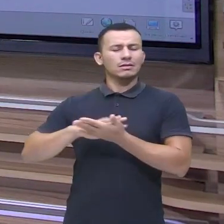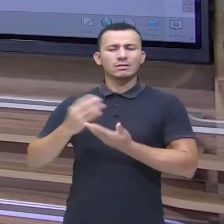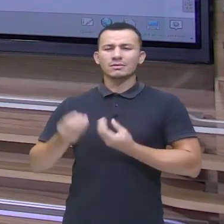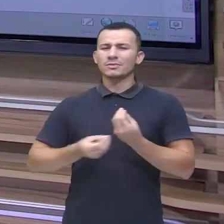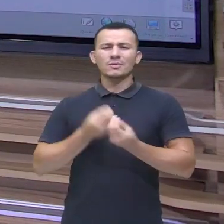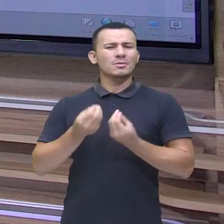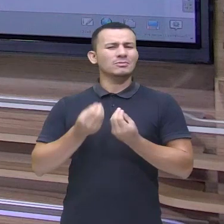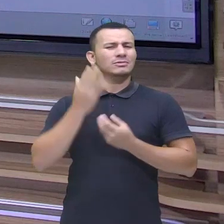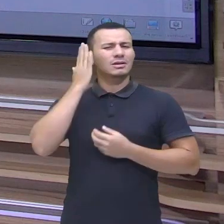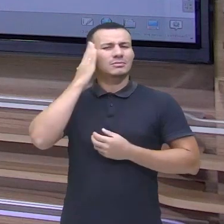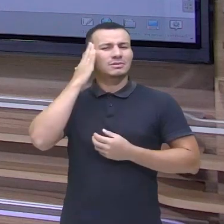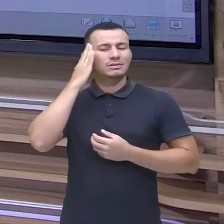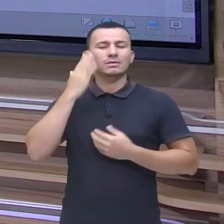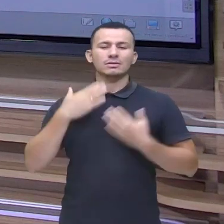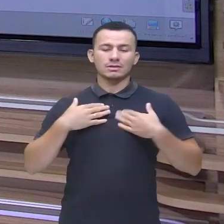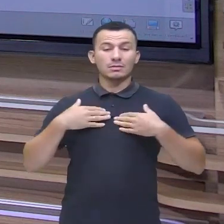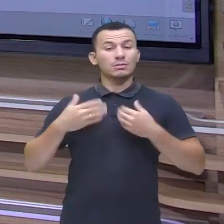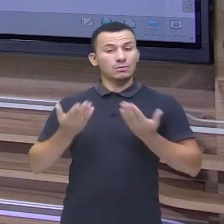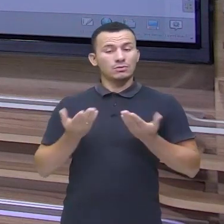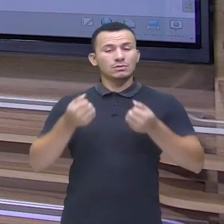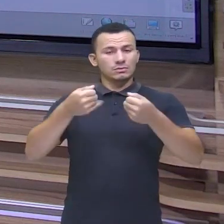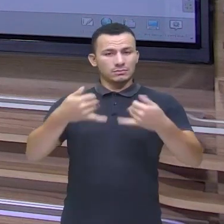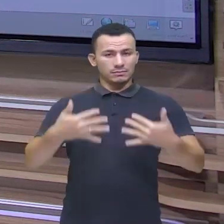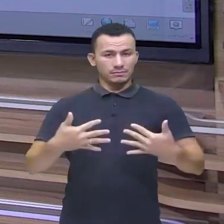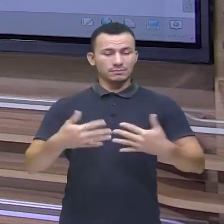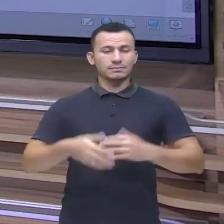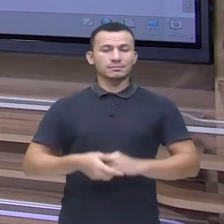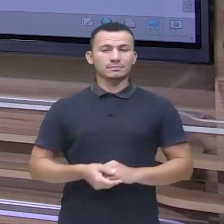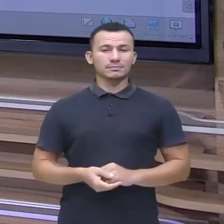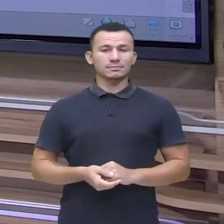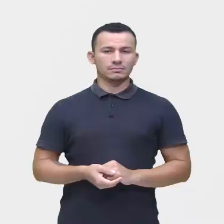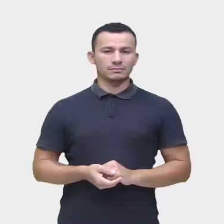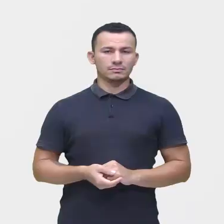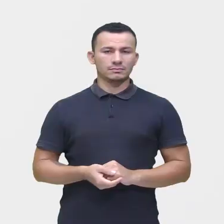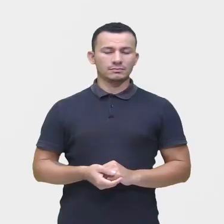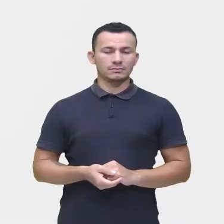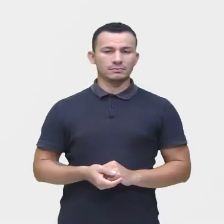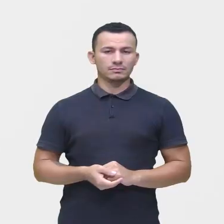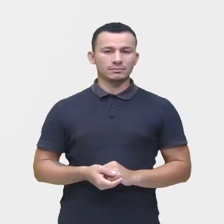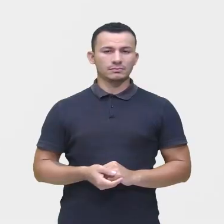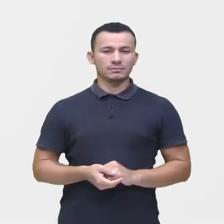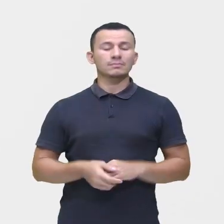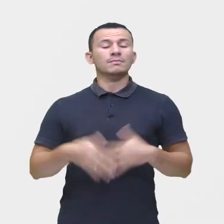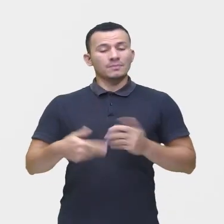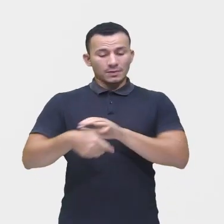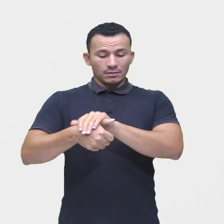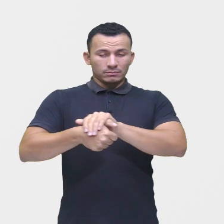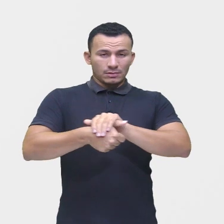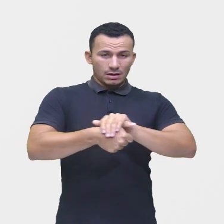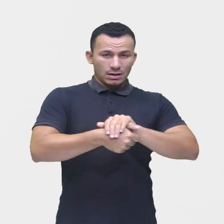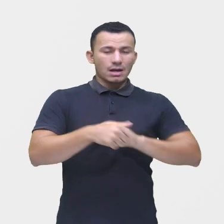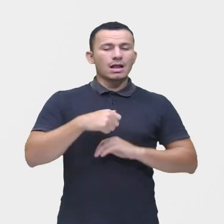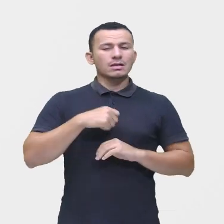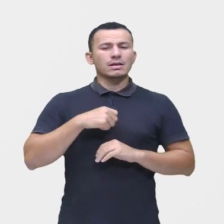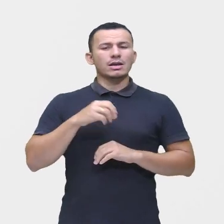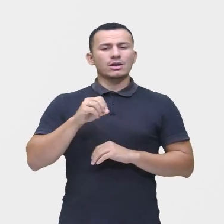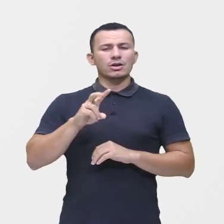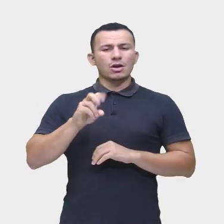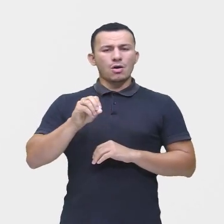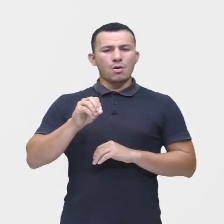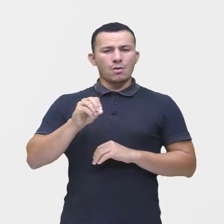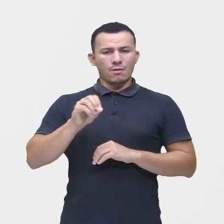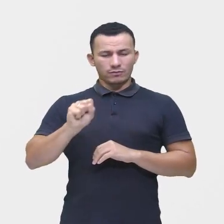vamos começar vendo na aula de hoje, tá certo? De olho na tela. Bom, o tracajá põe em média 20 ovos, que